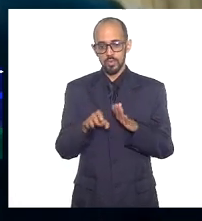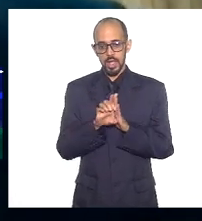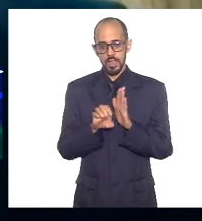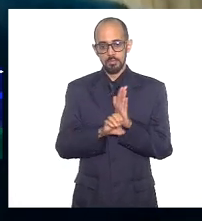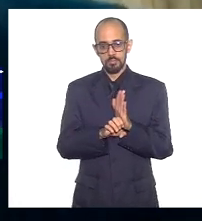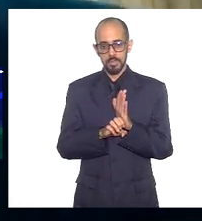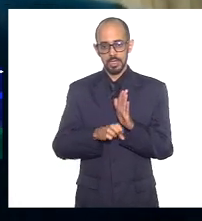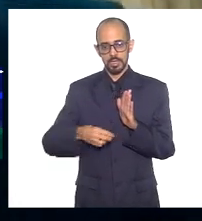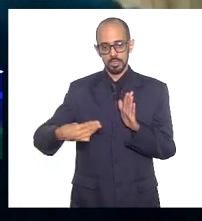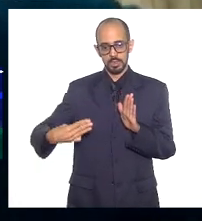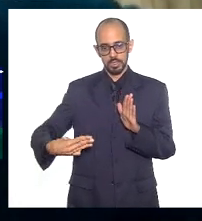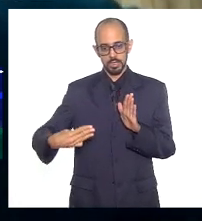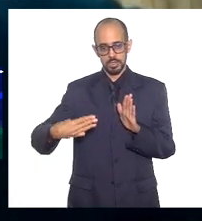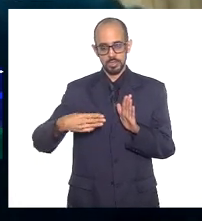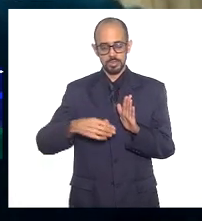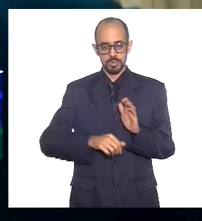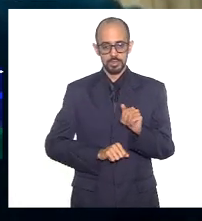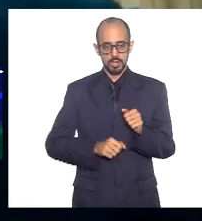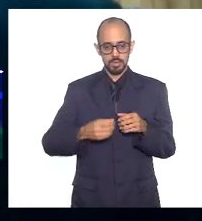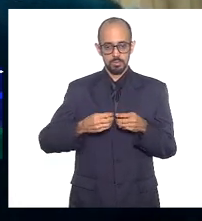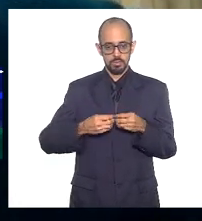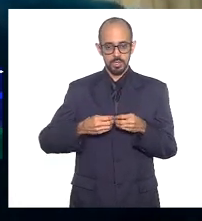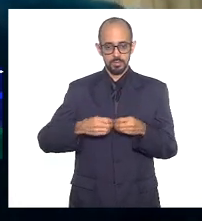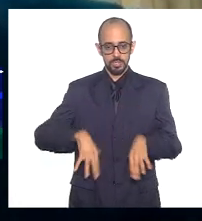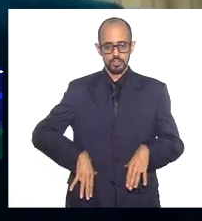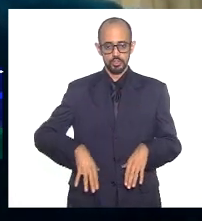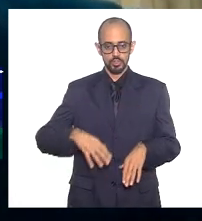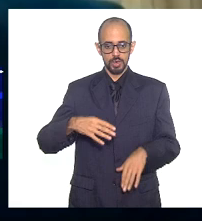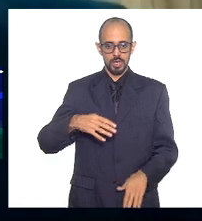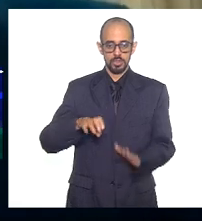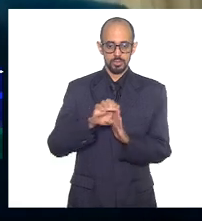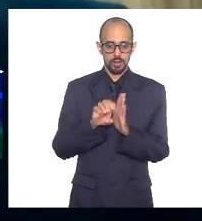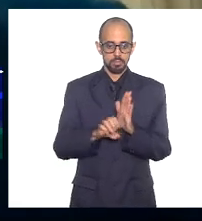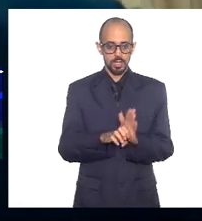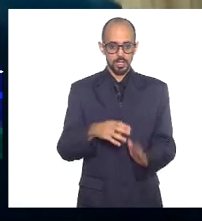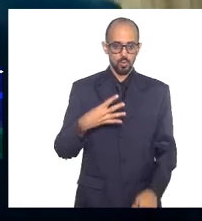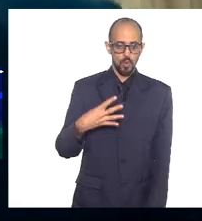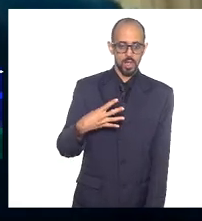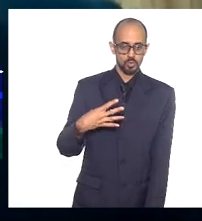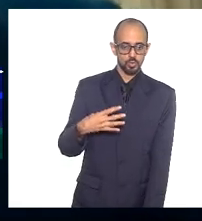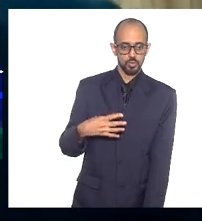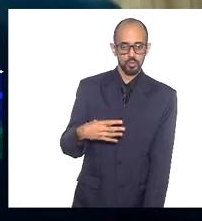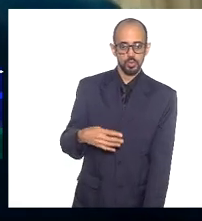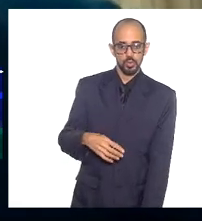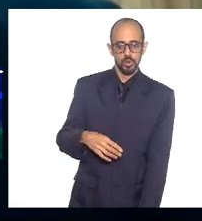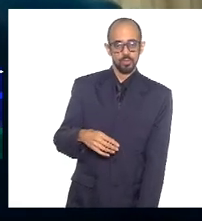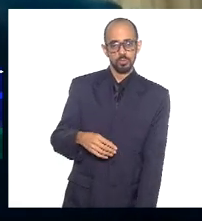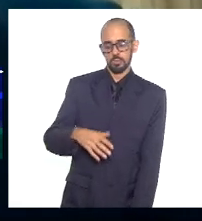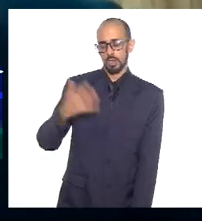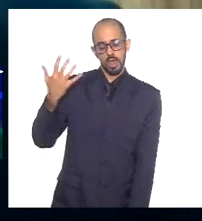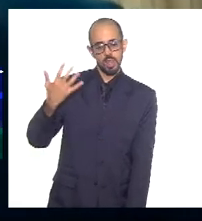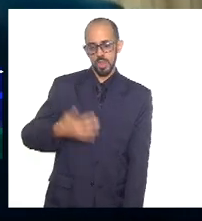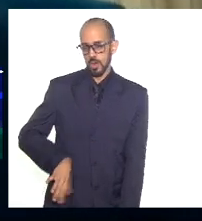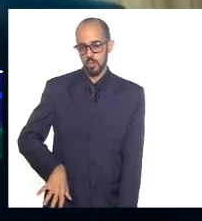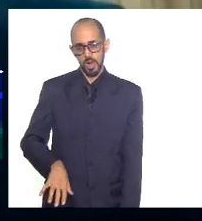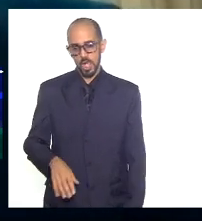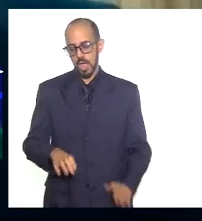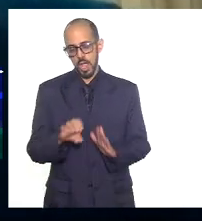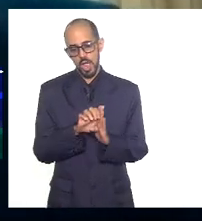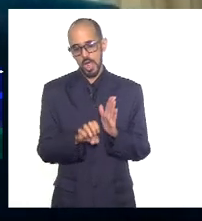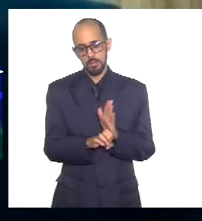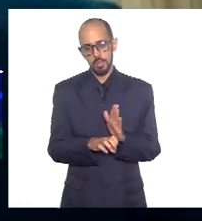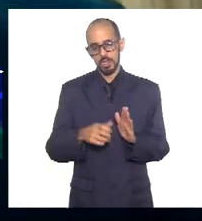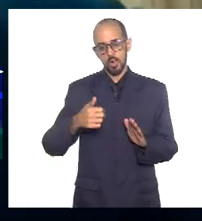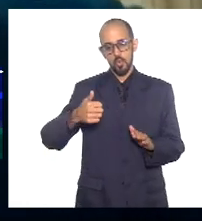plenário três pela prejudicabilidade da emenda quatro pela rejeição da emenda um da comissão de